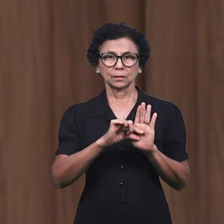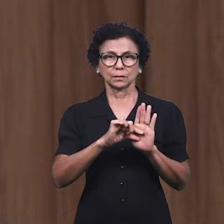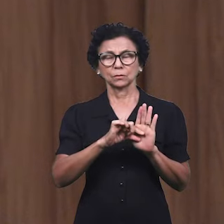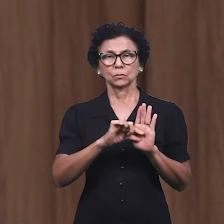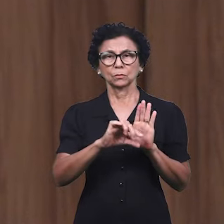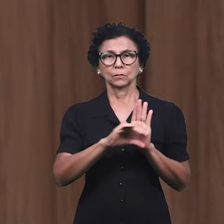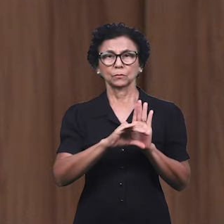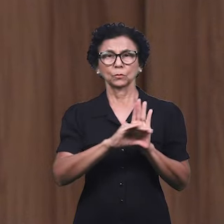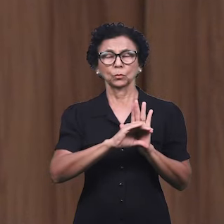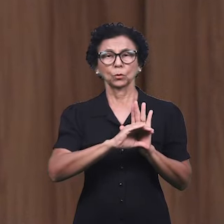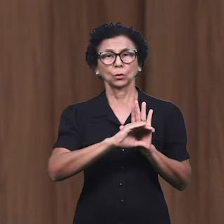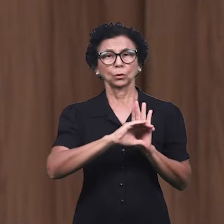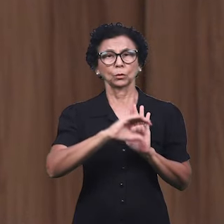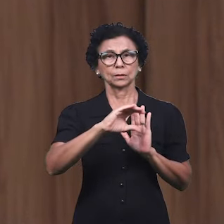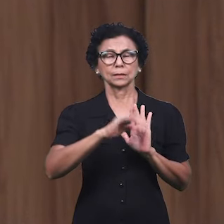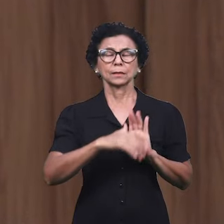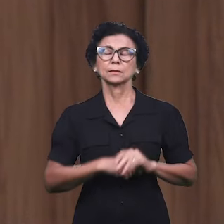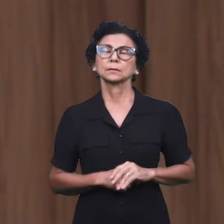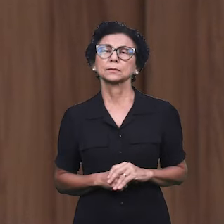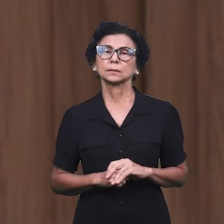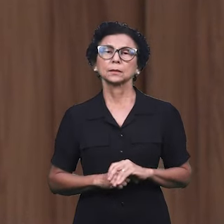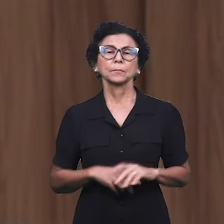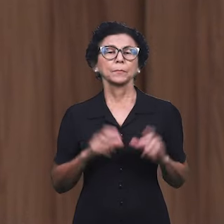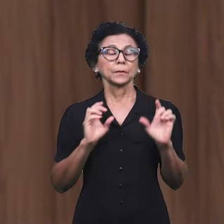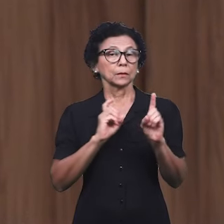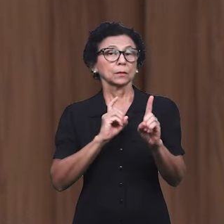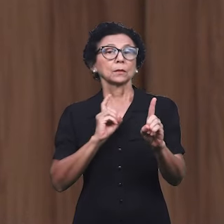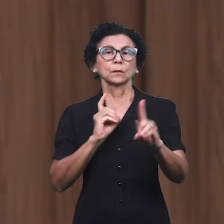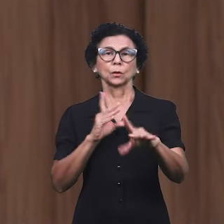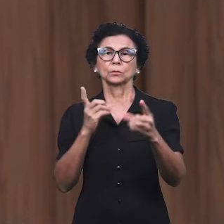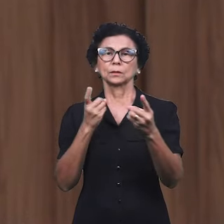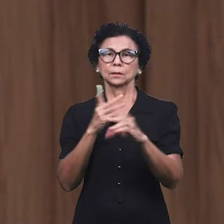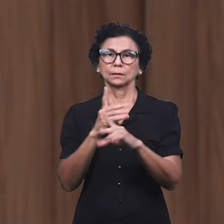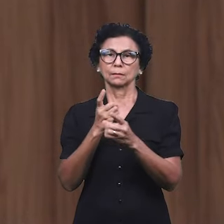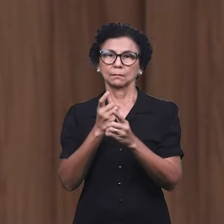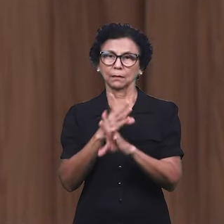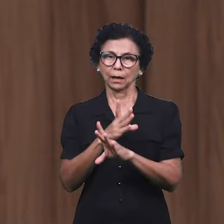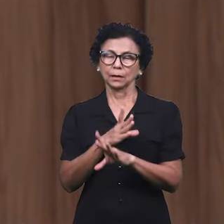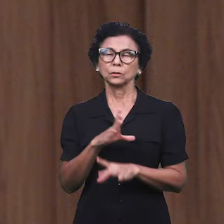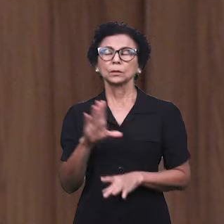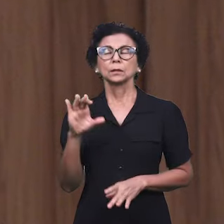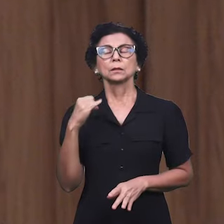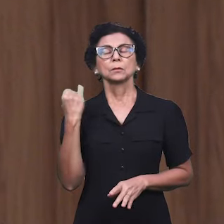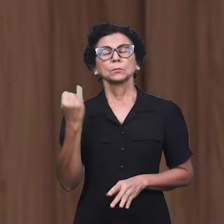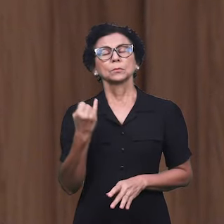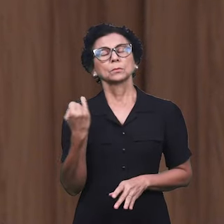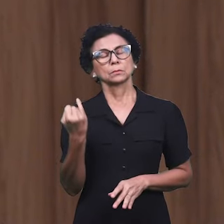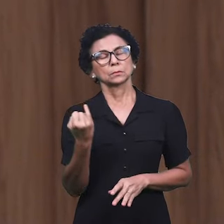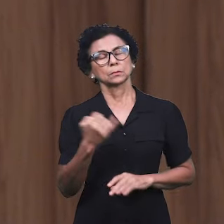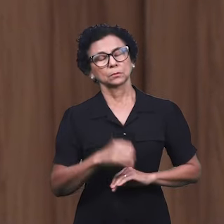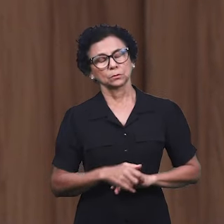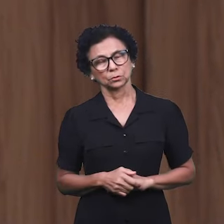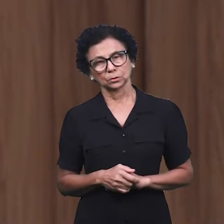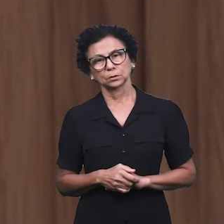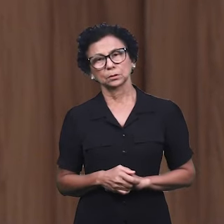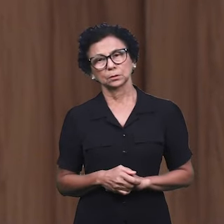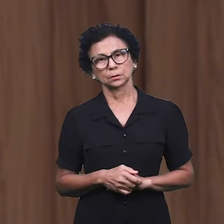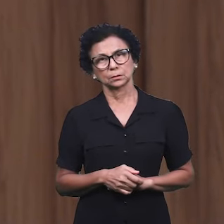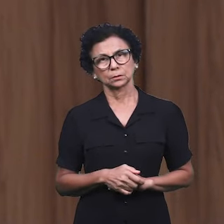altamente doutrinário e importante para que nós levemos para as nossas